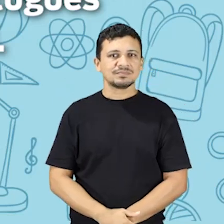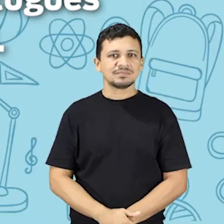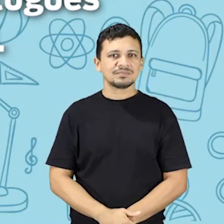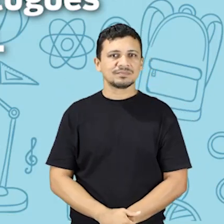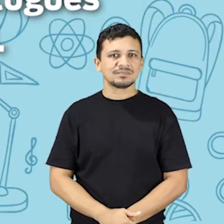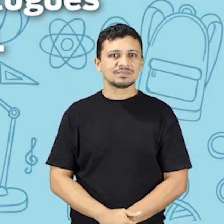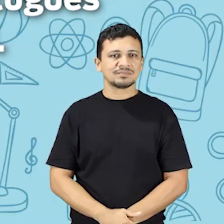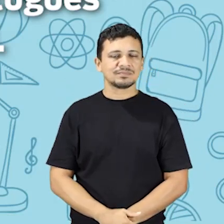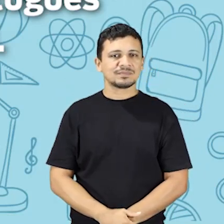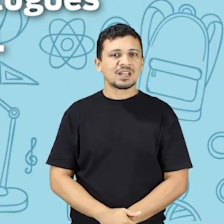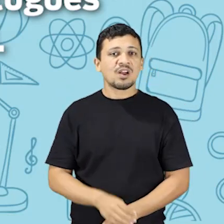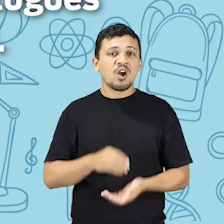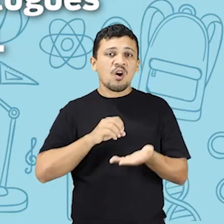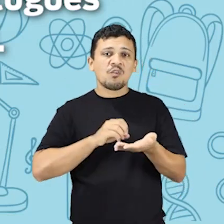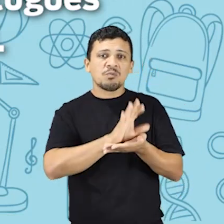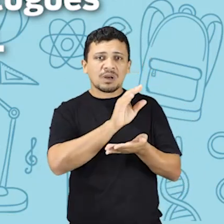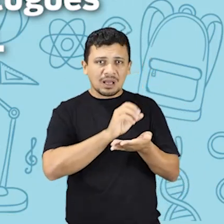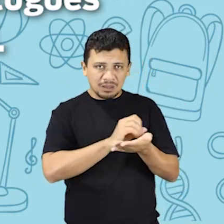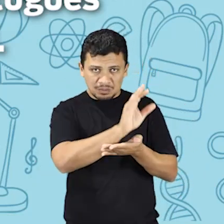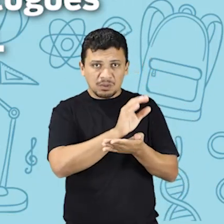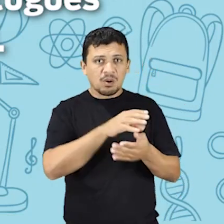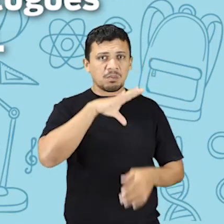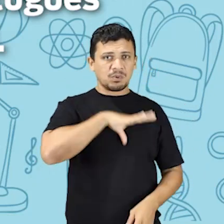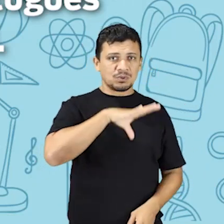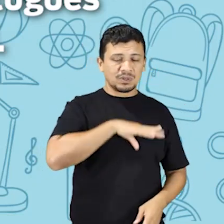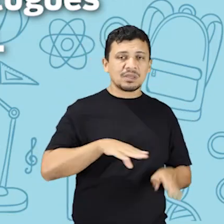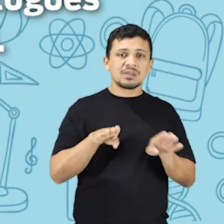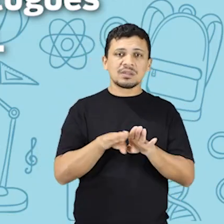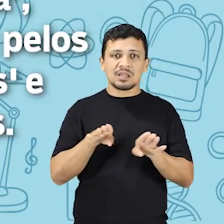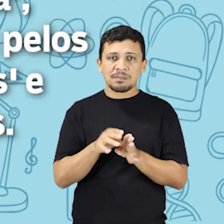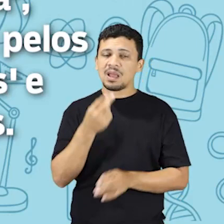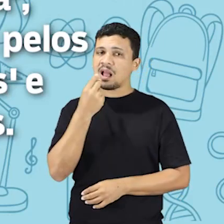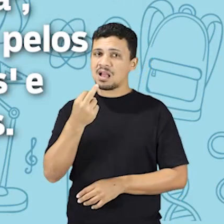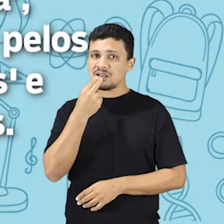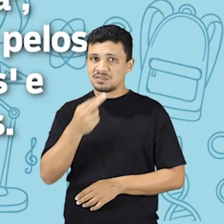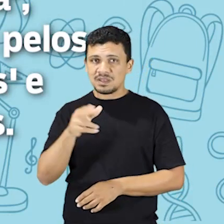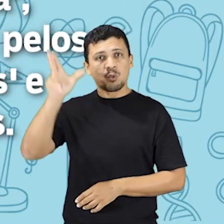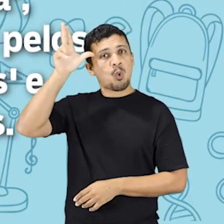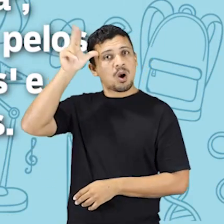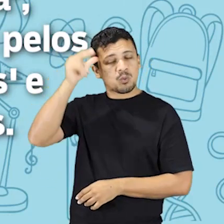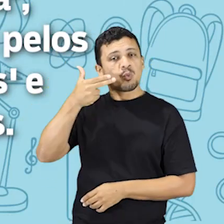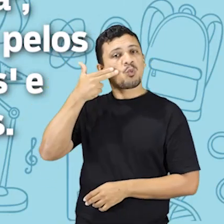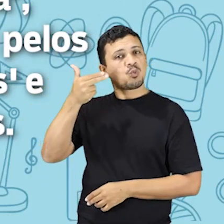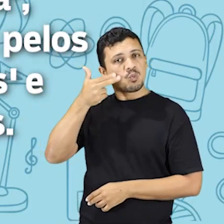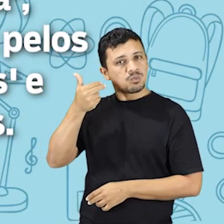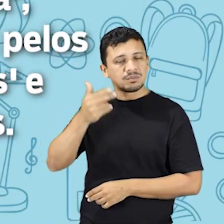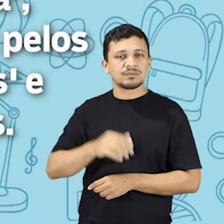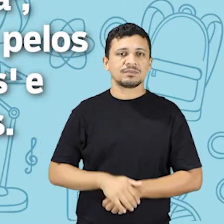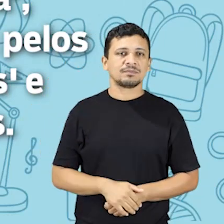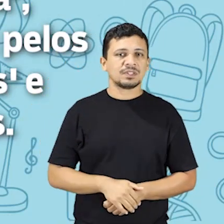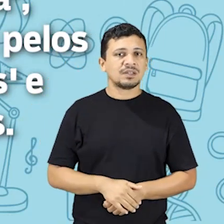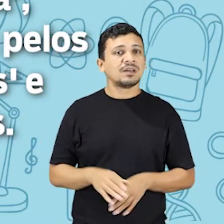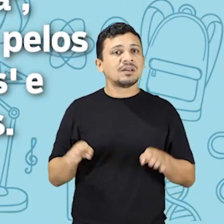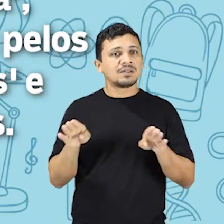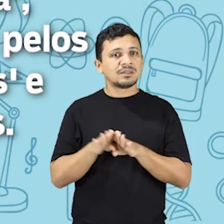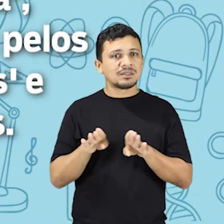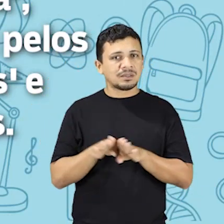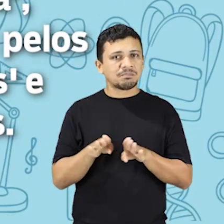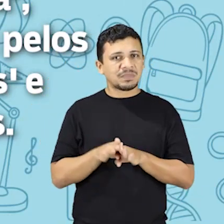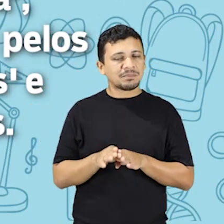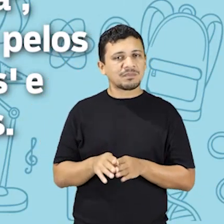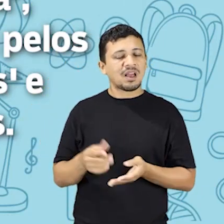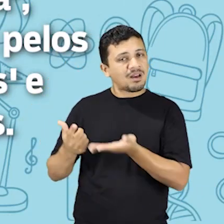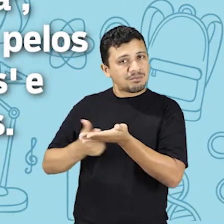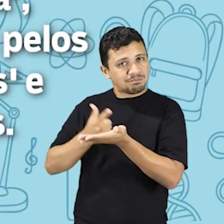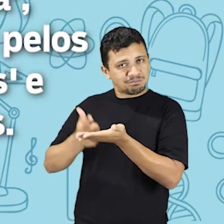Urutau, foram publicadas em português e em Guarani. Além destas, Olívio é autor de